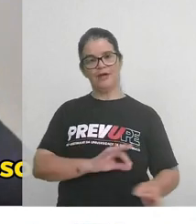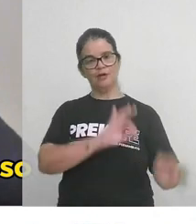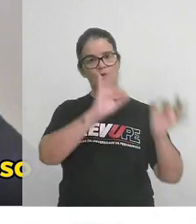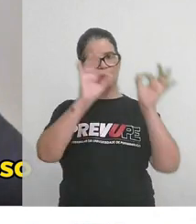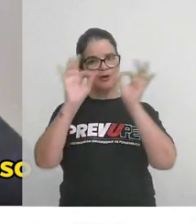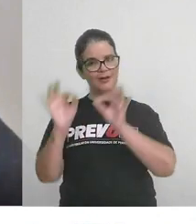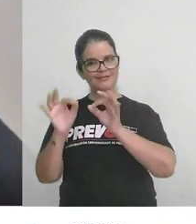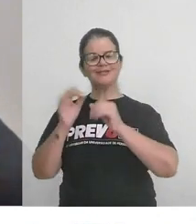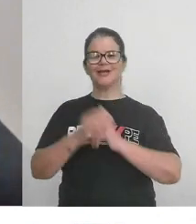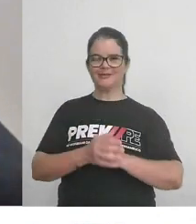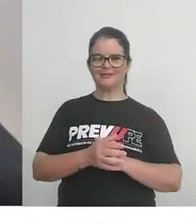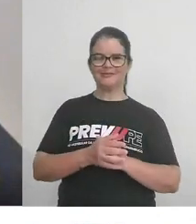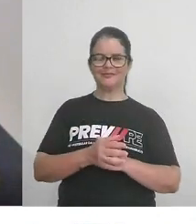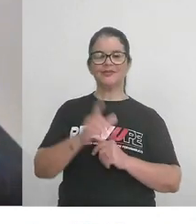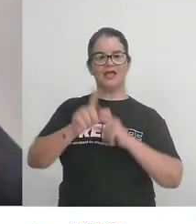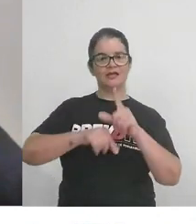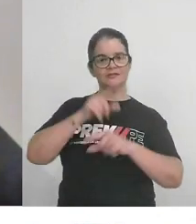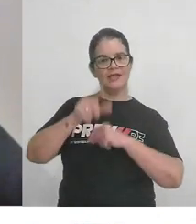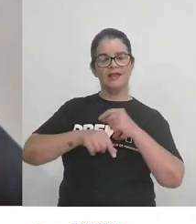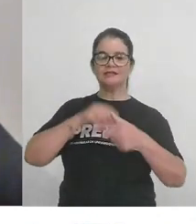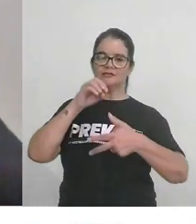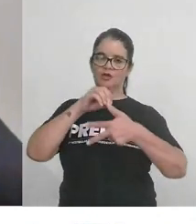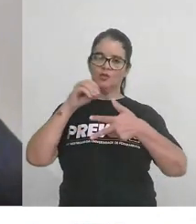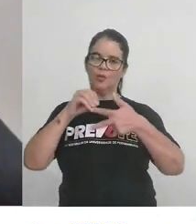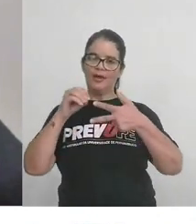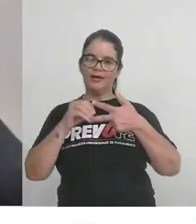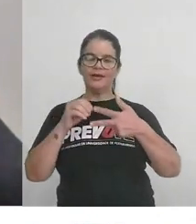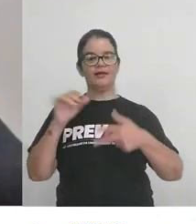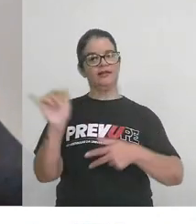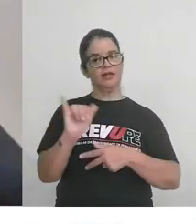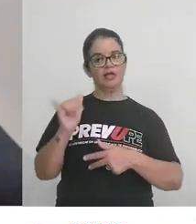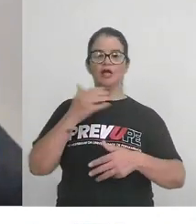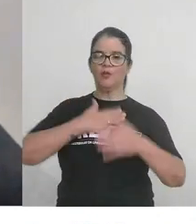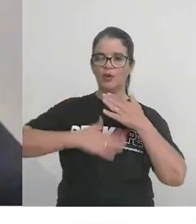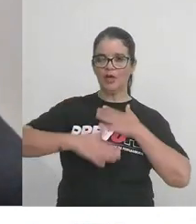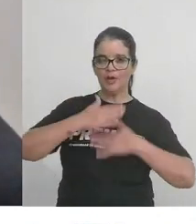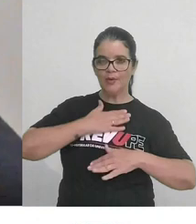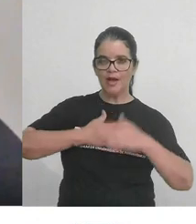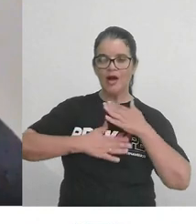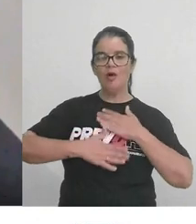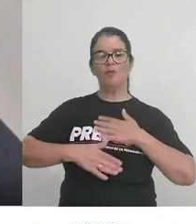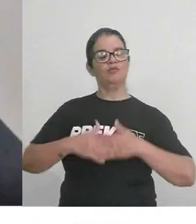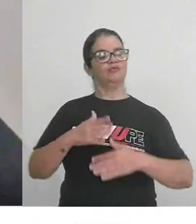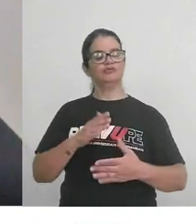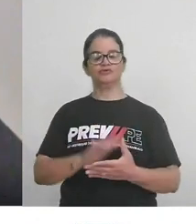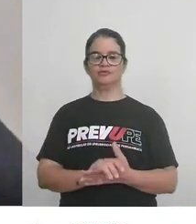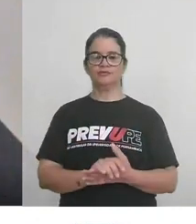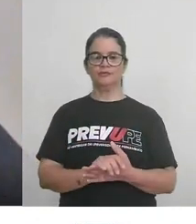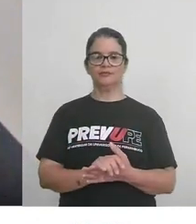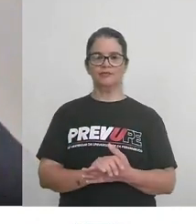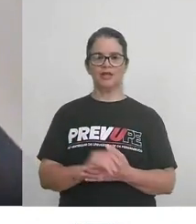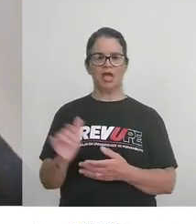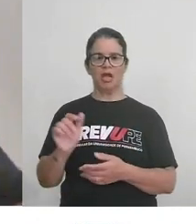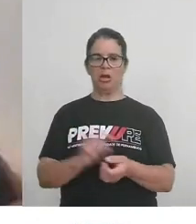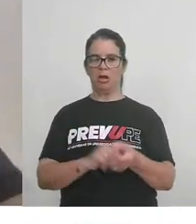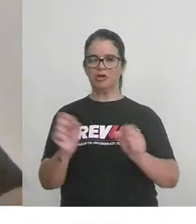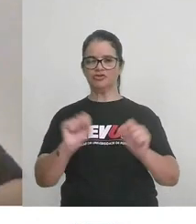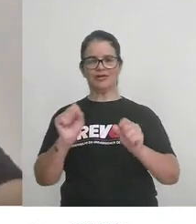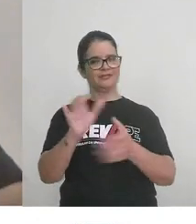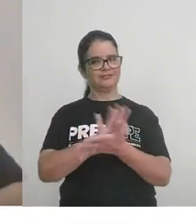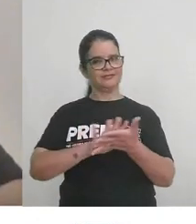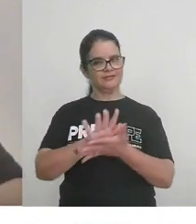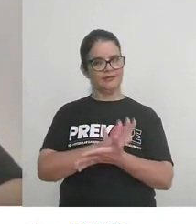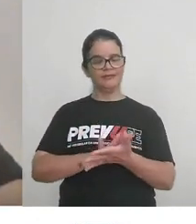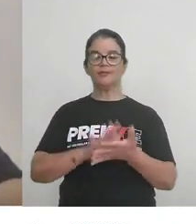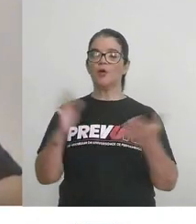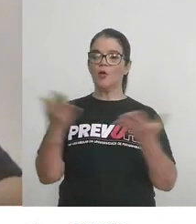processo da seleção do Enem. Tranquilo, calmo, sem estresse. Hoje